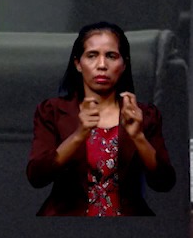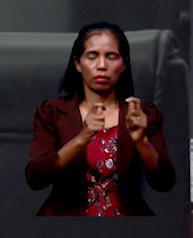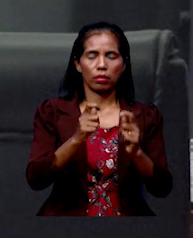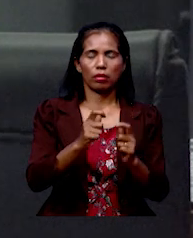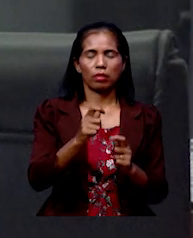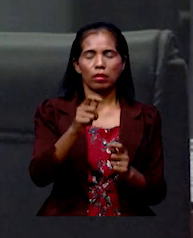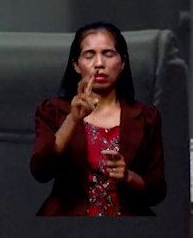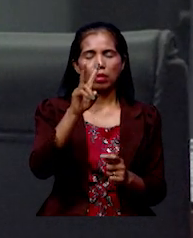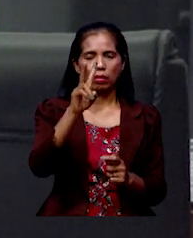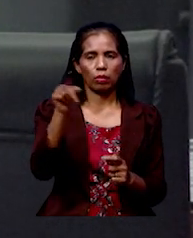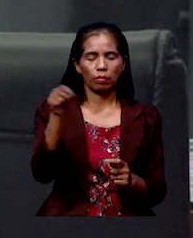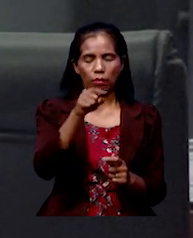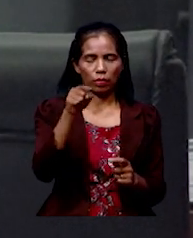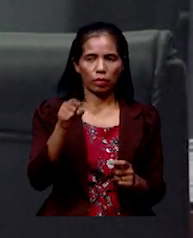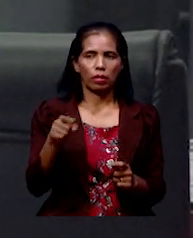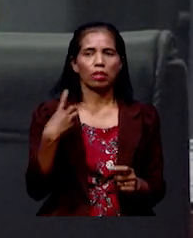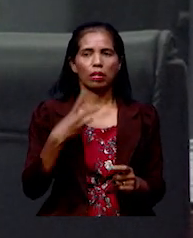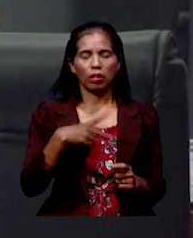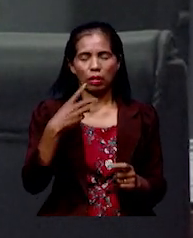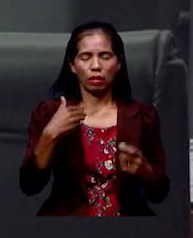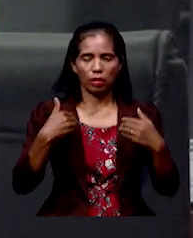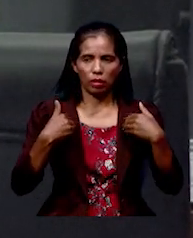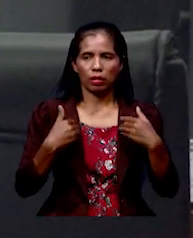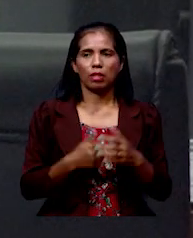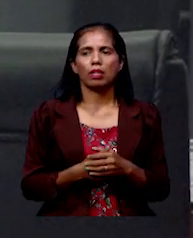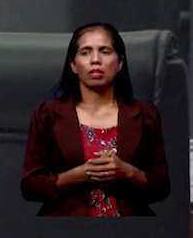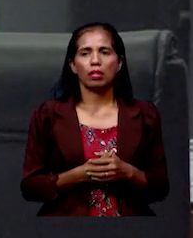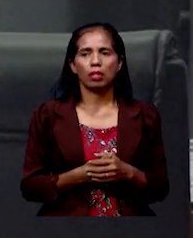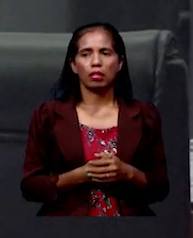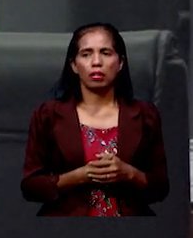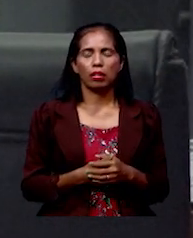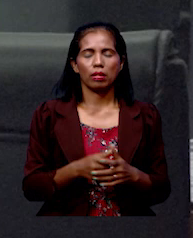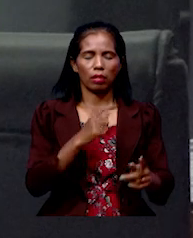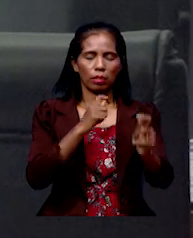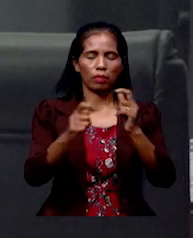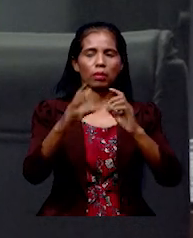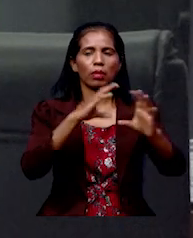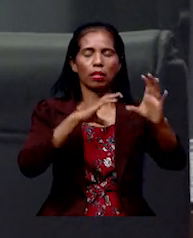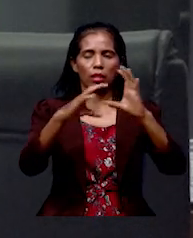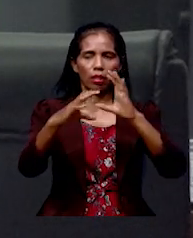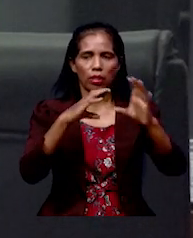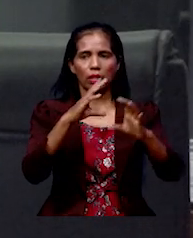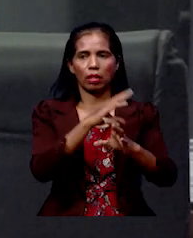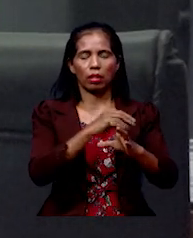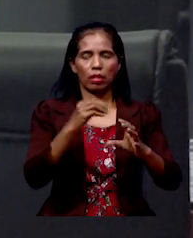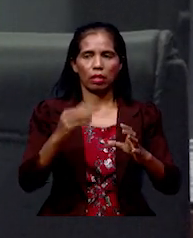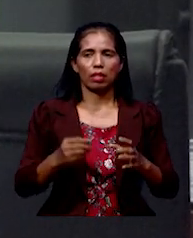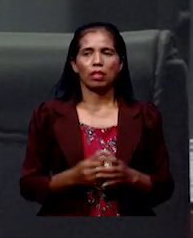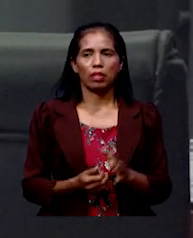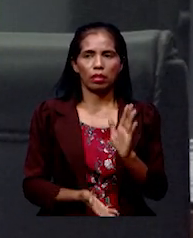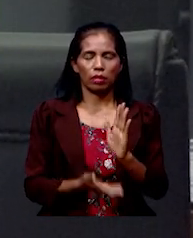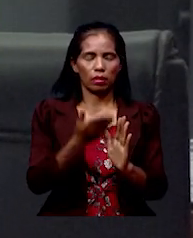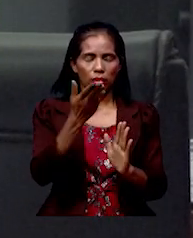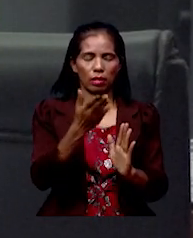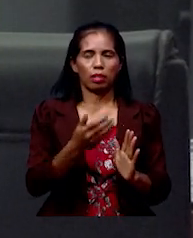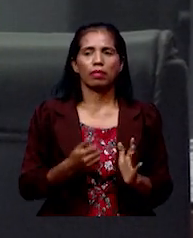Então, se pode estar preço de mercadoria no BMI, estar em carta transporte de careta, veículo serne, onde sai,